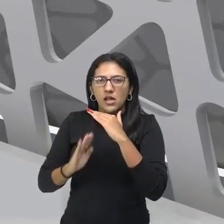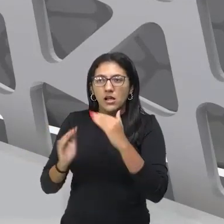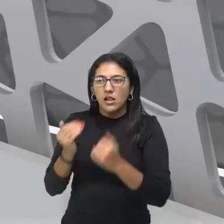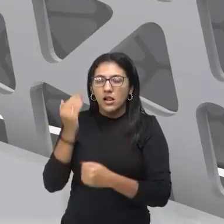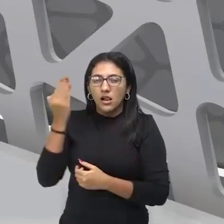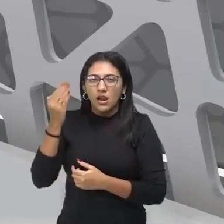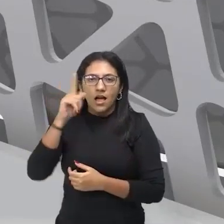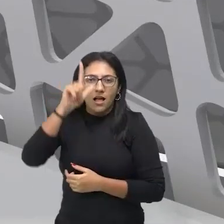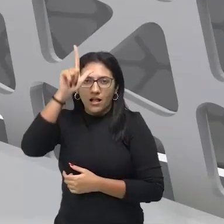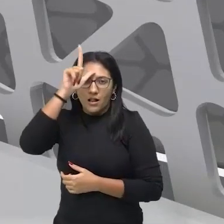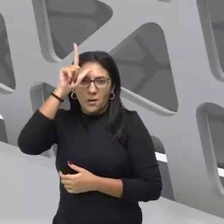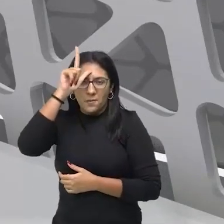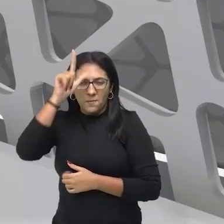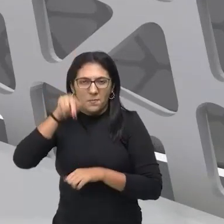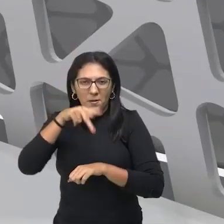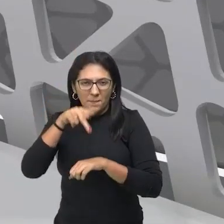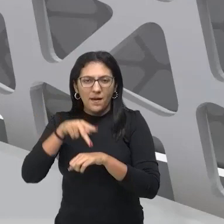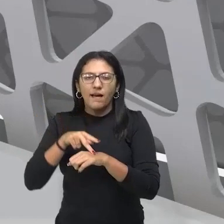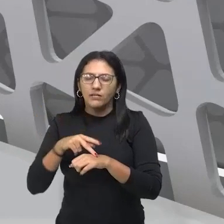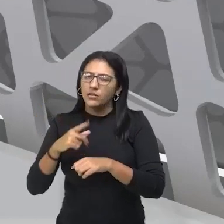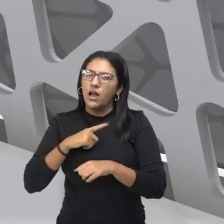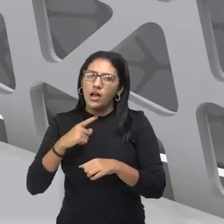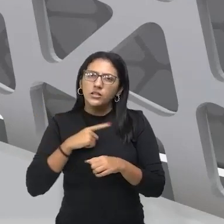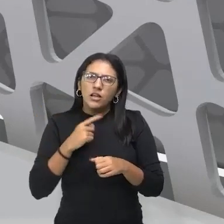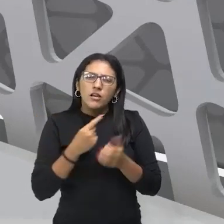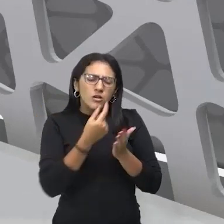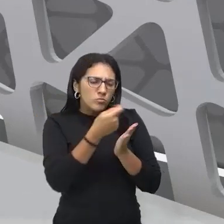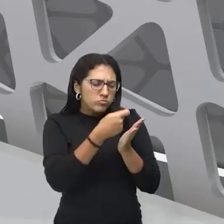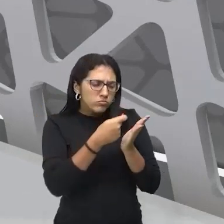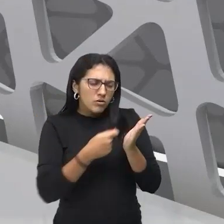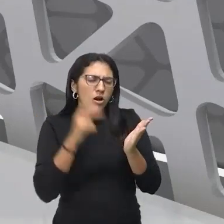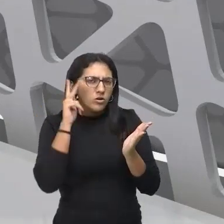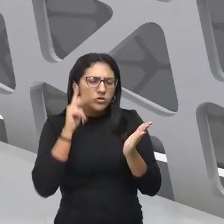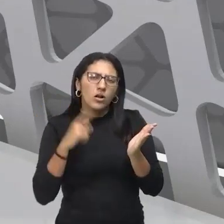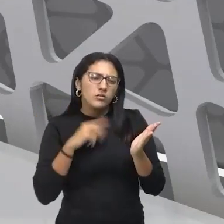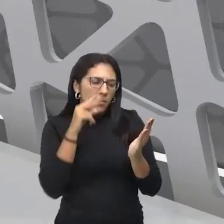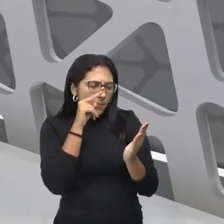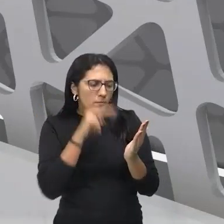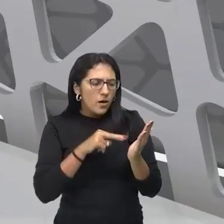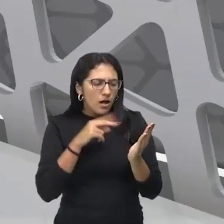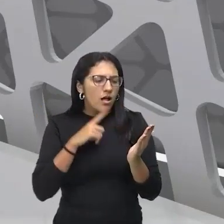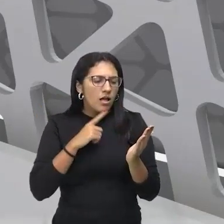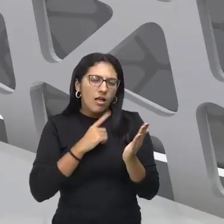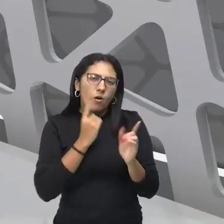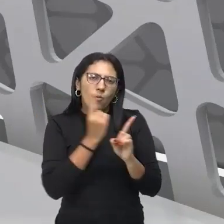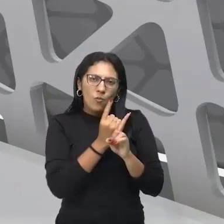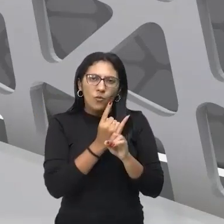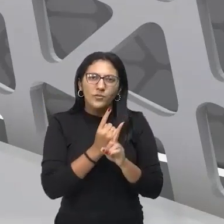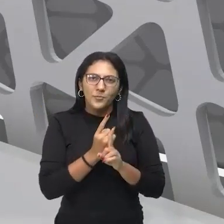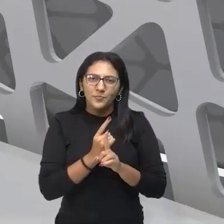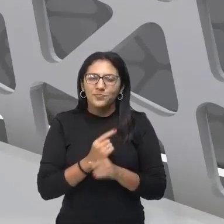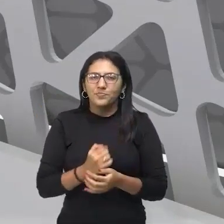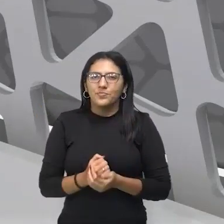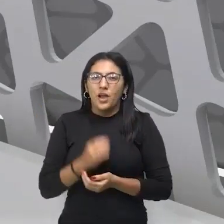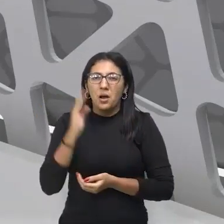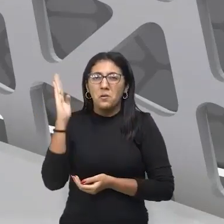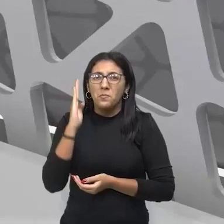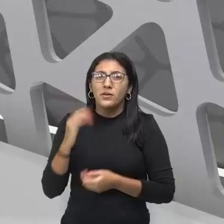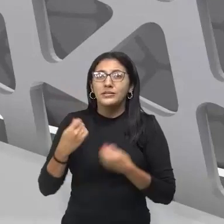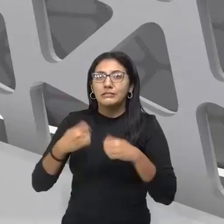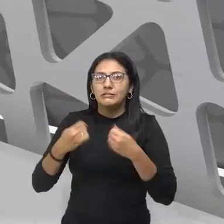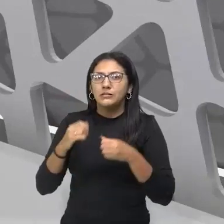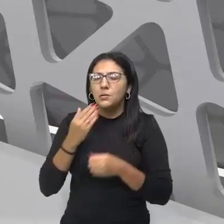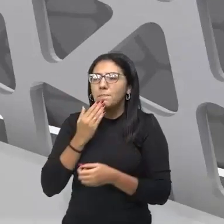Alemanha, né? E nós temos registro na história quanto a isso. Em contrapartida, o Brasil pede empréstimos para a criação das empresas